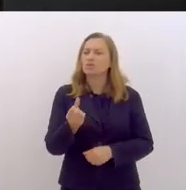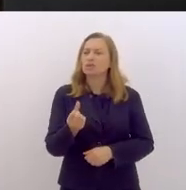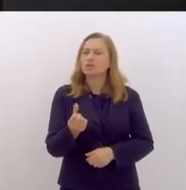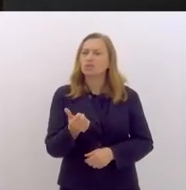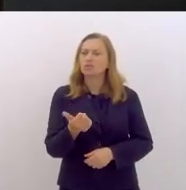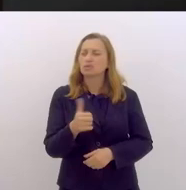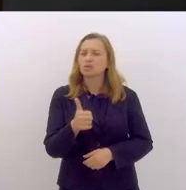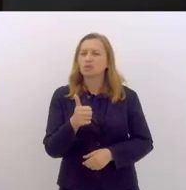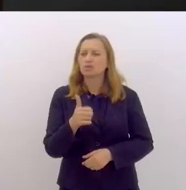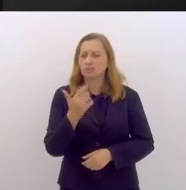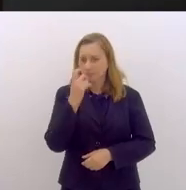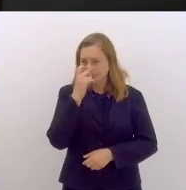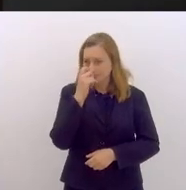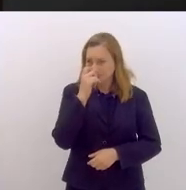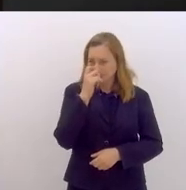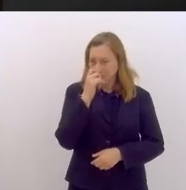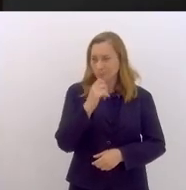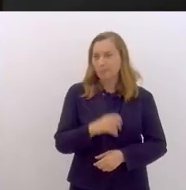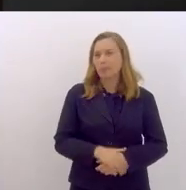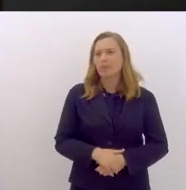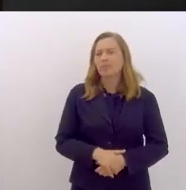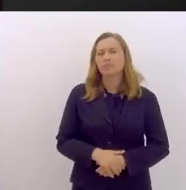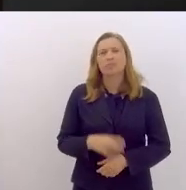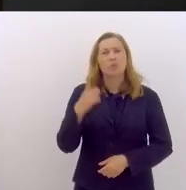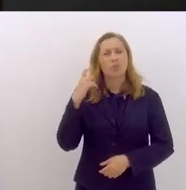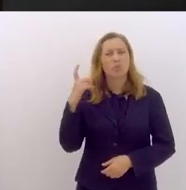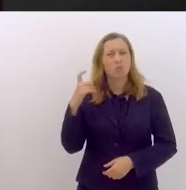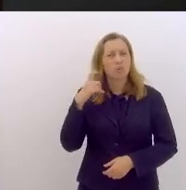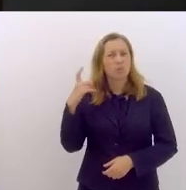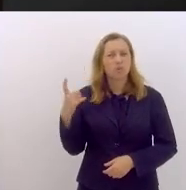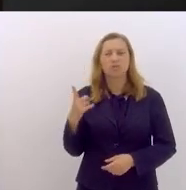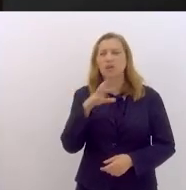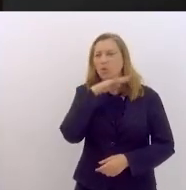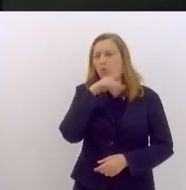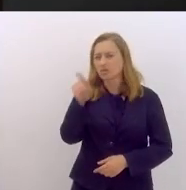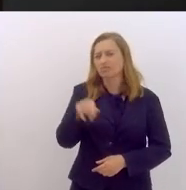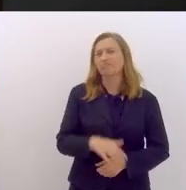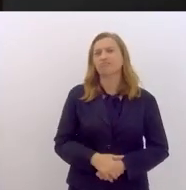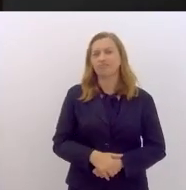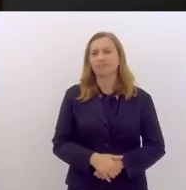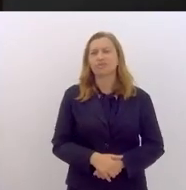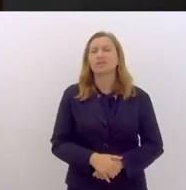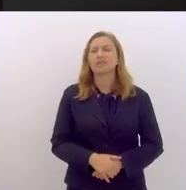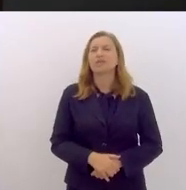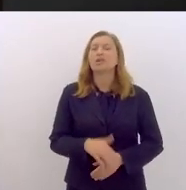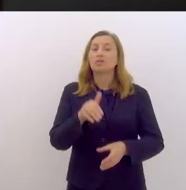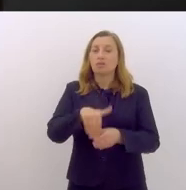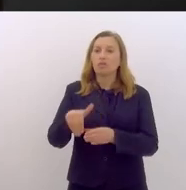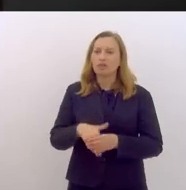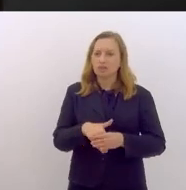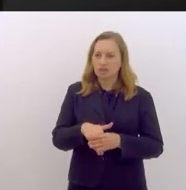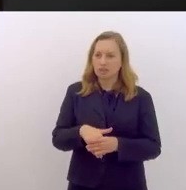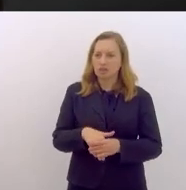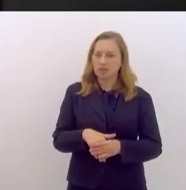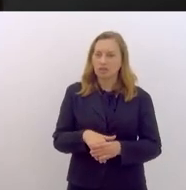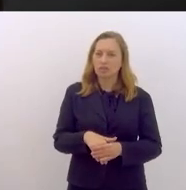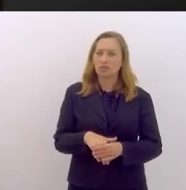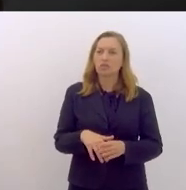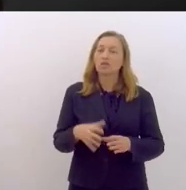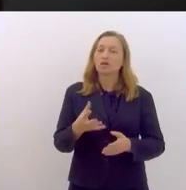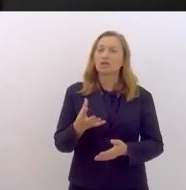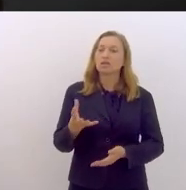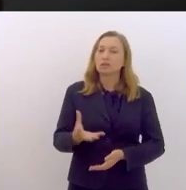11. O seu som não está bom. Então, a matéria que foi votada sim,